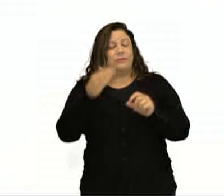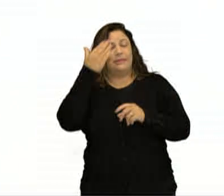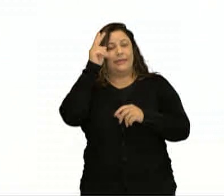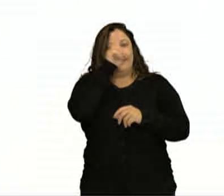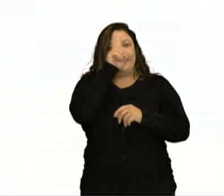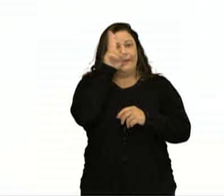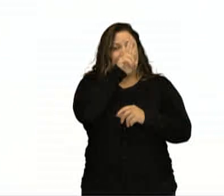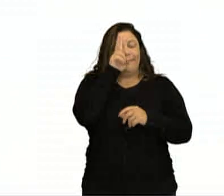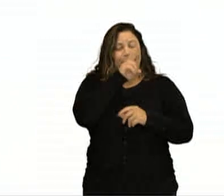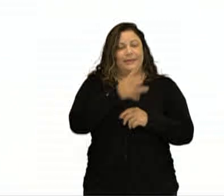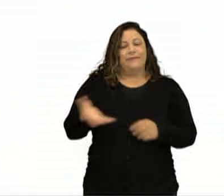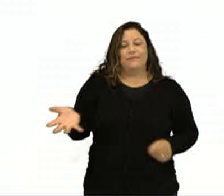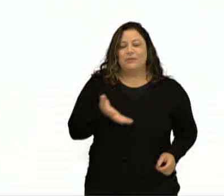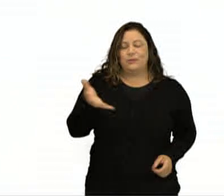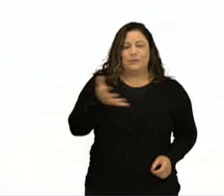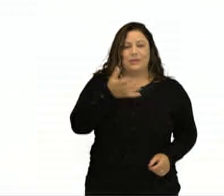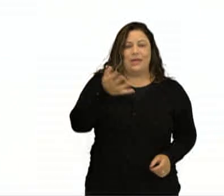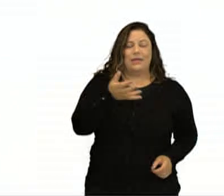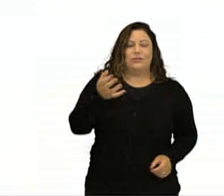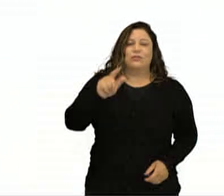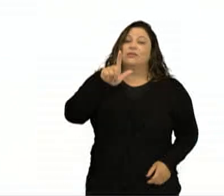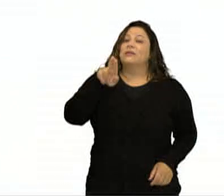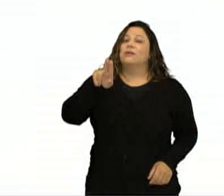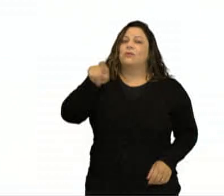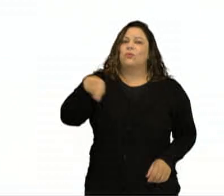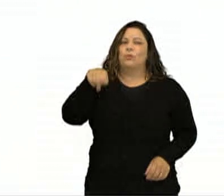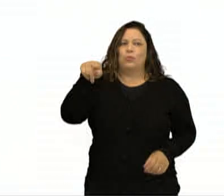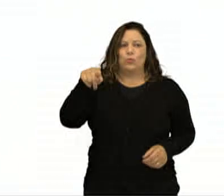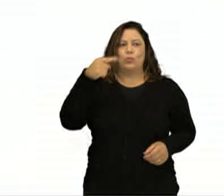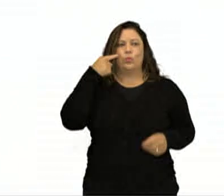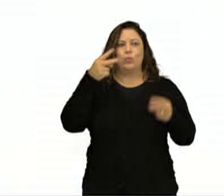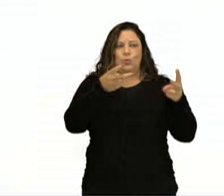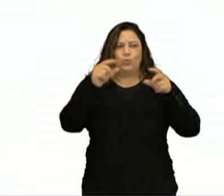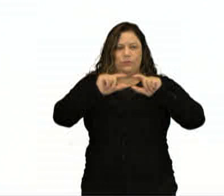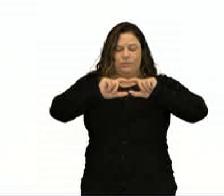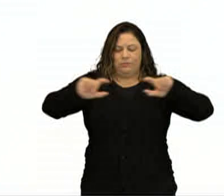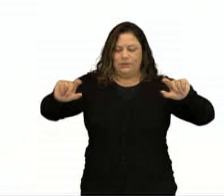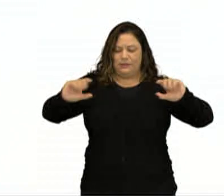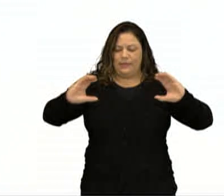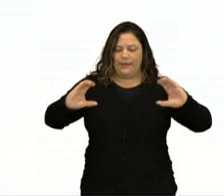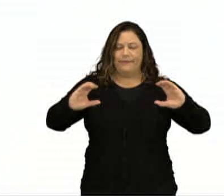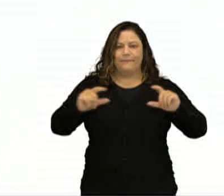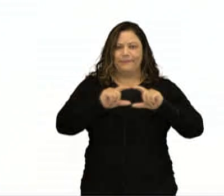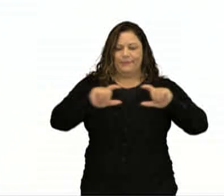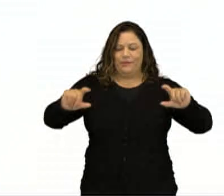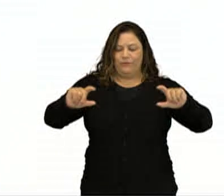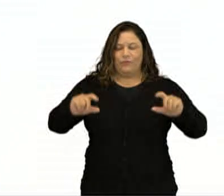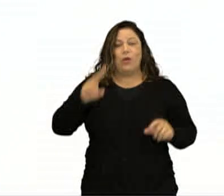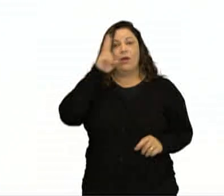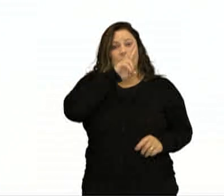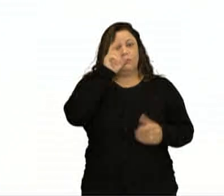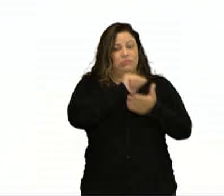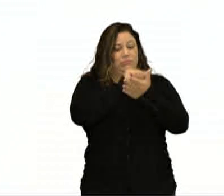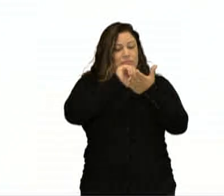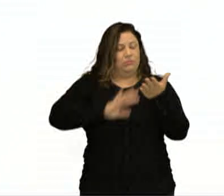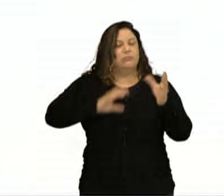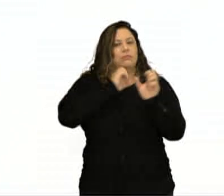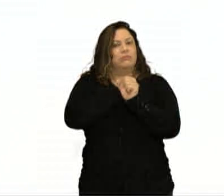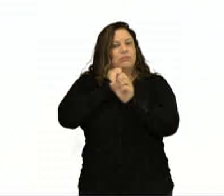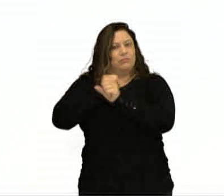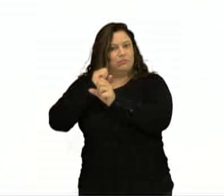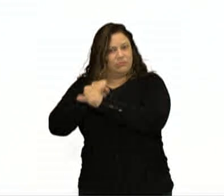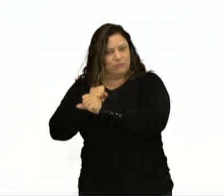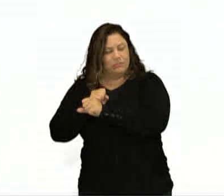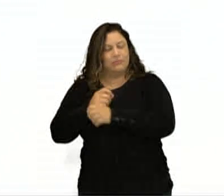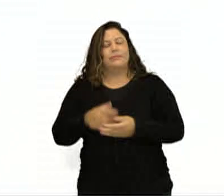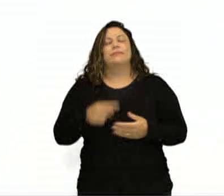c, que vale 3 vezes 10 na oitava metros por segundo. Lembre-se, é um exercício que envolve cálculo. Pegue